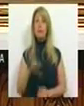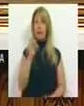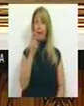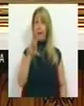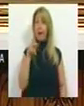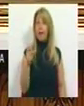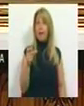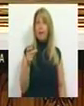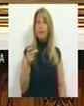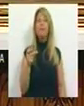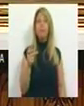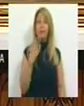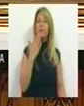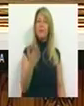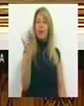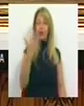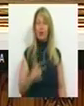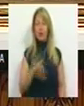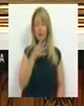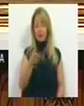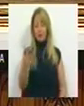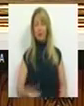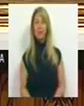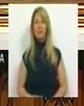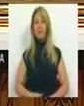Arlan? Faz favor, tem a palavra.